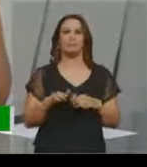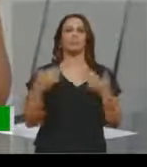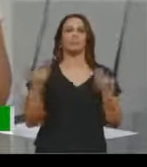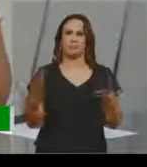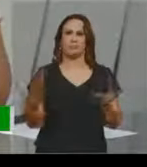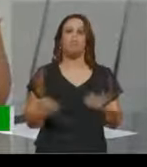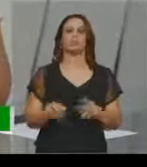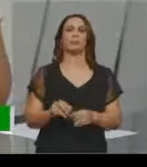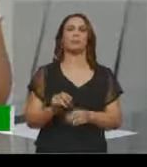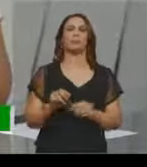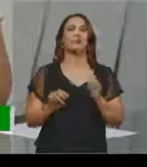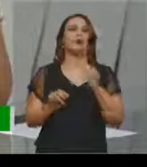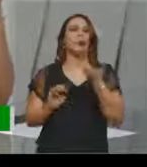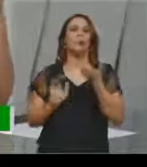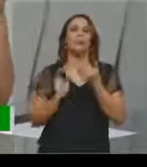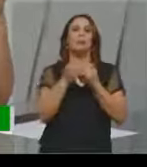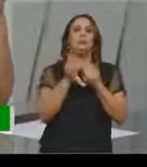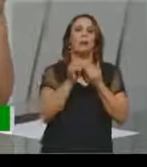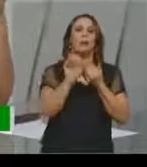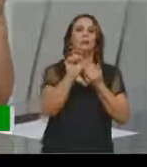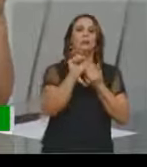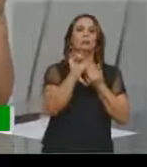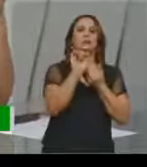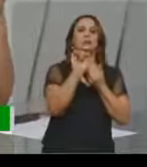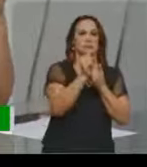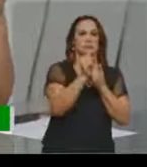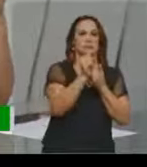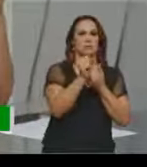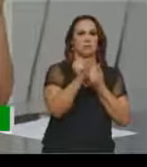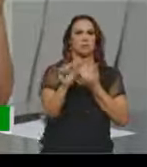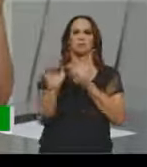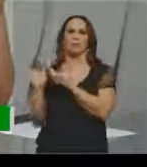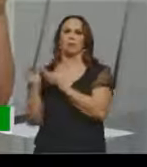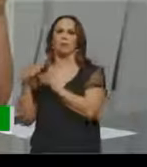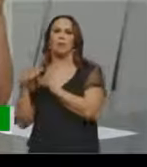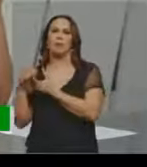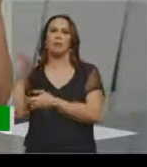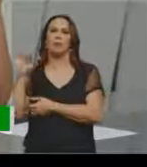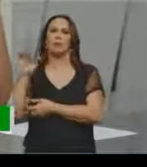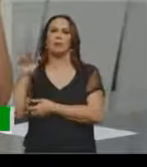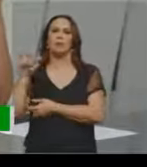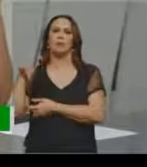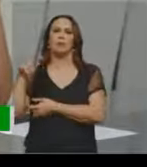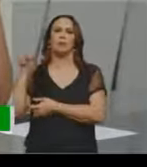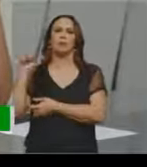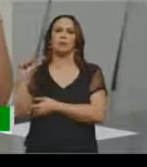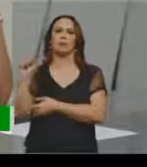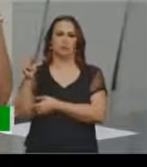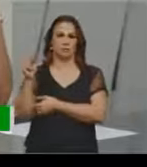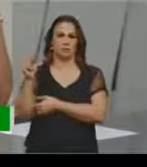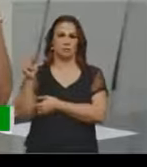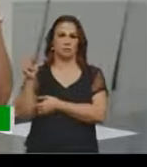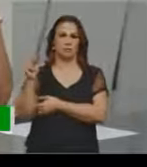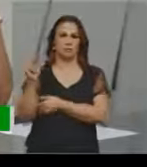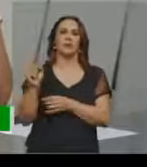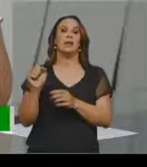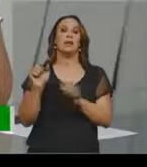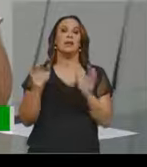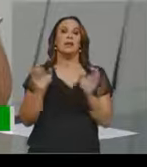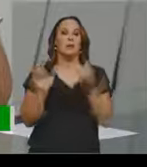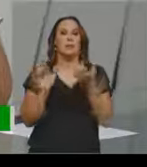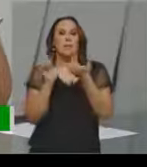termo trans, ele vai vir antes da palavra, né, do nome dessa molécula,